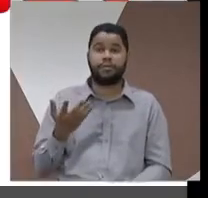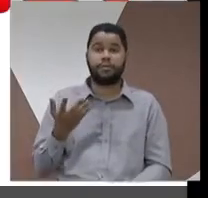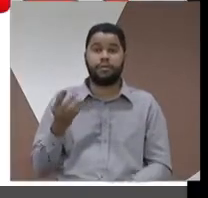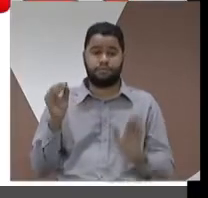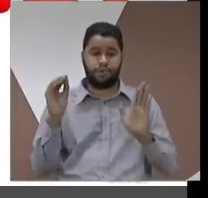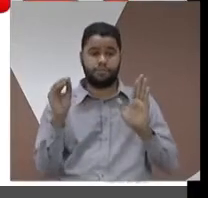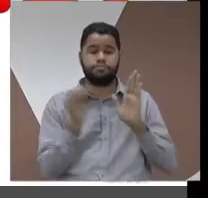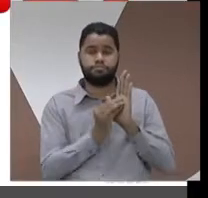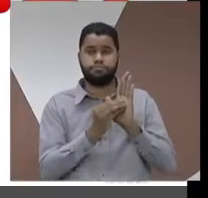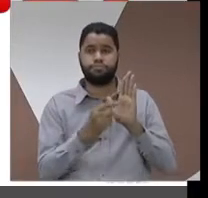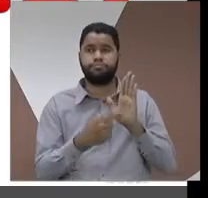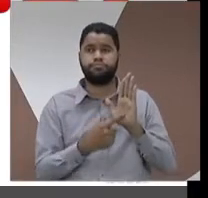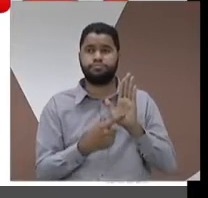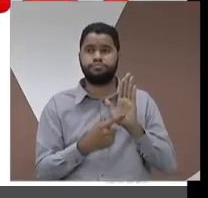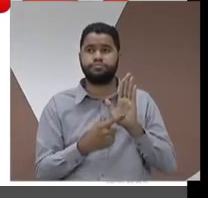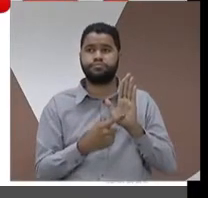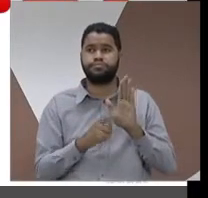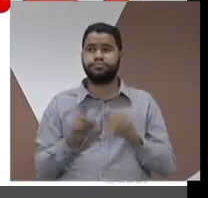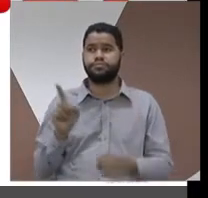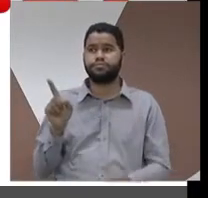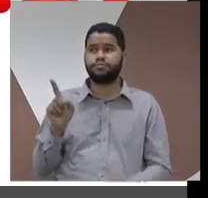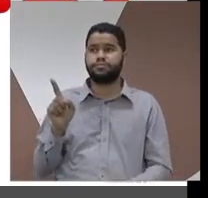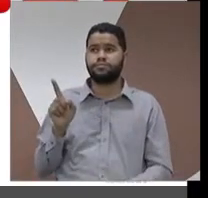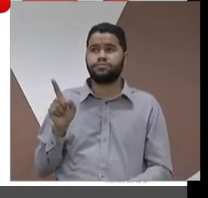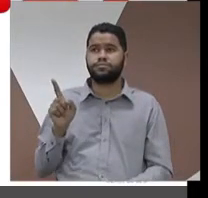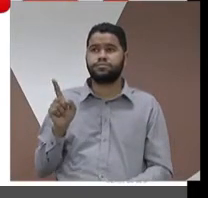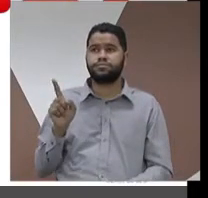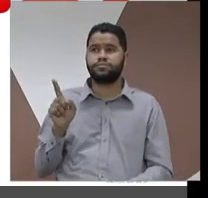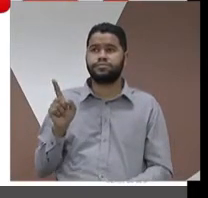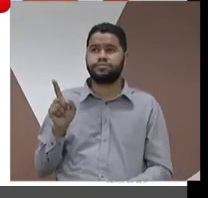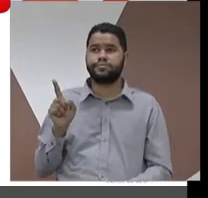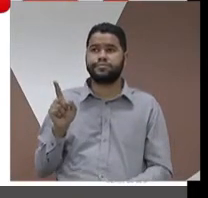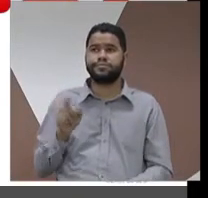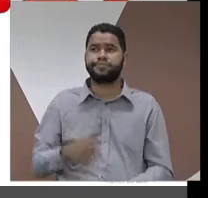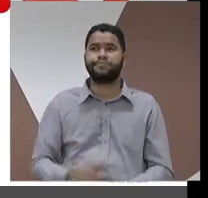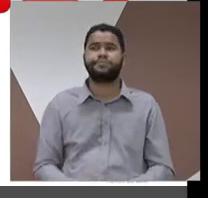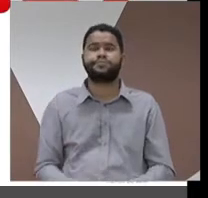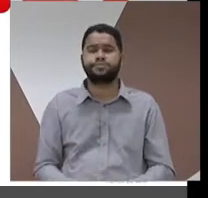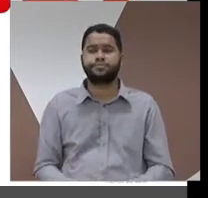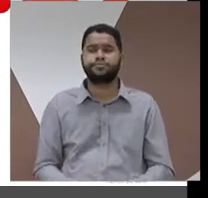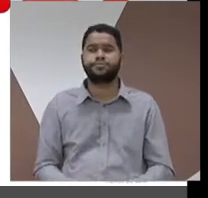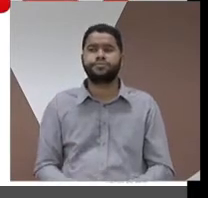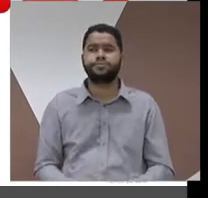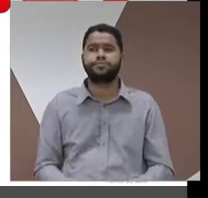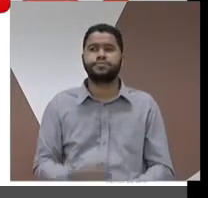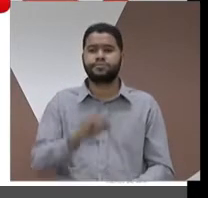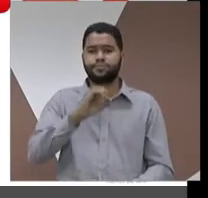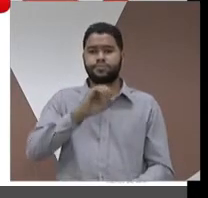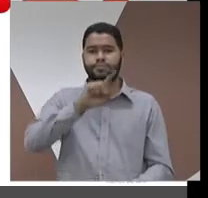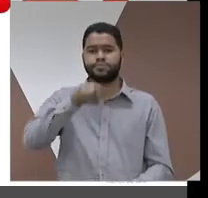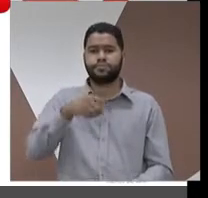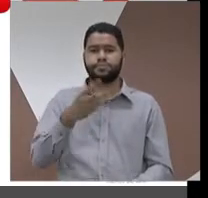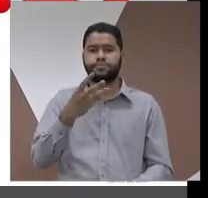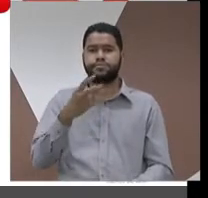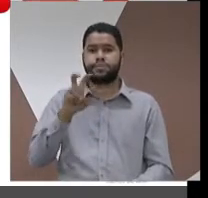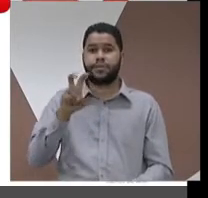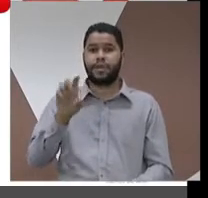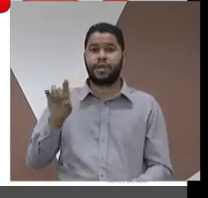colocada na apresentação da CEINFRA, que depois é da SISTRA, a tarifa é 0,35 por